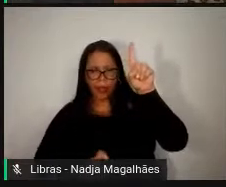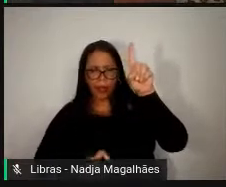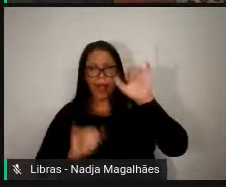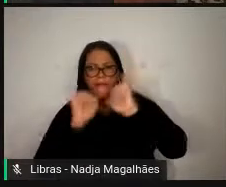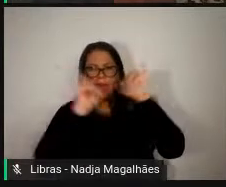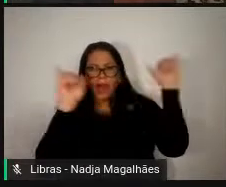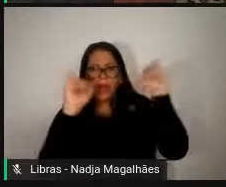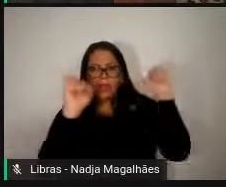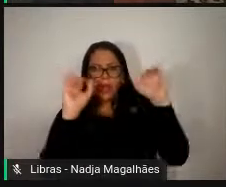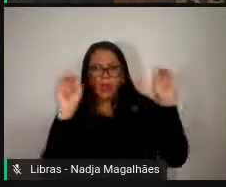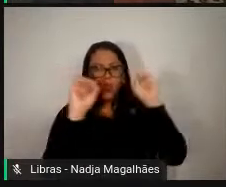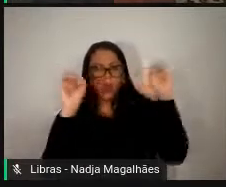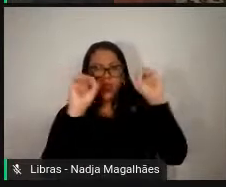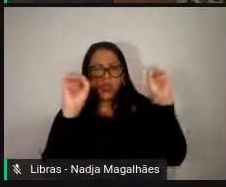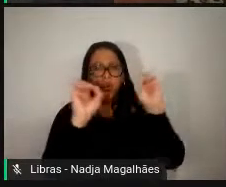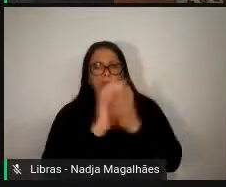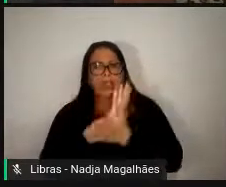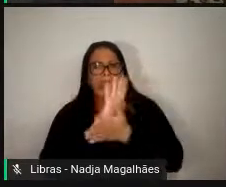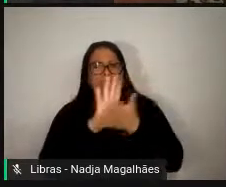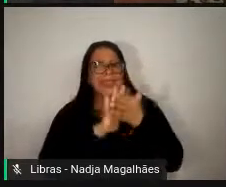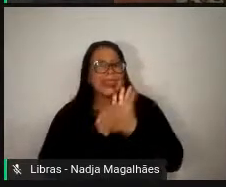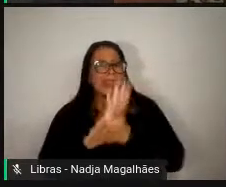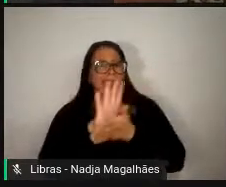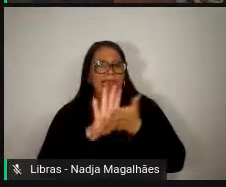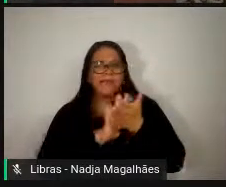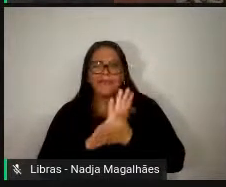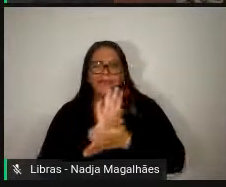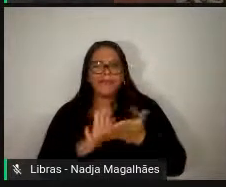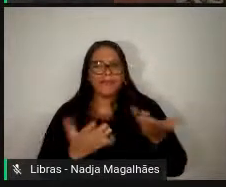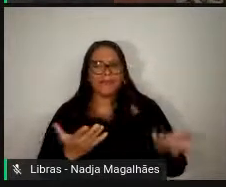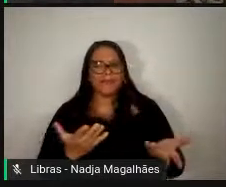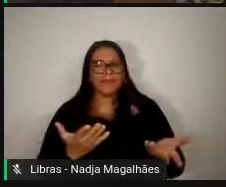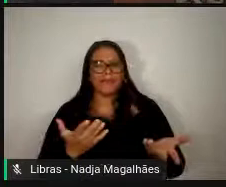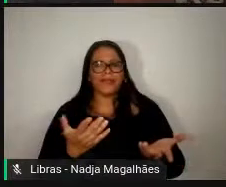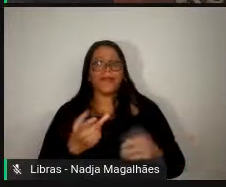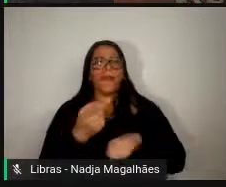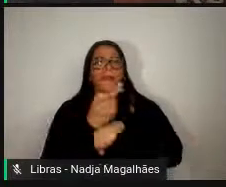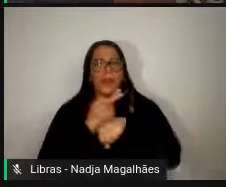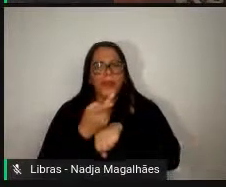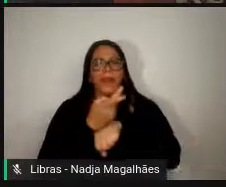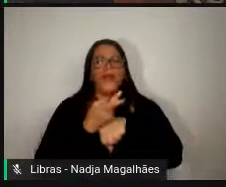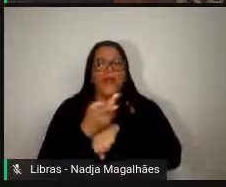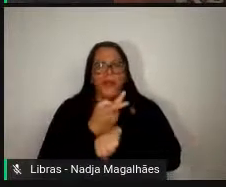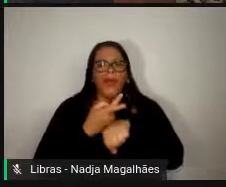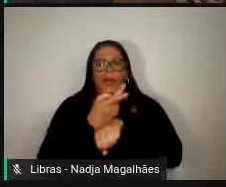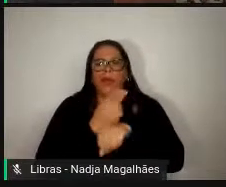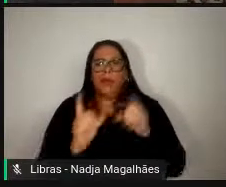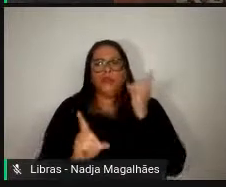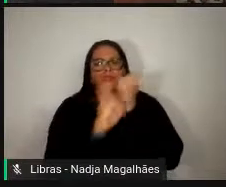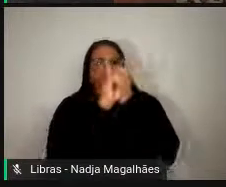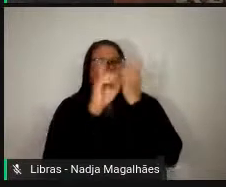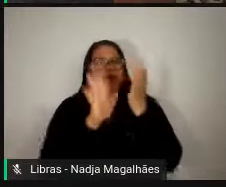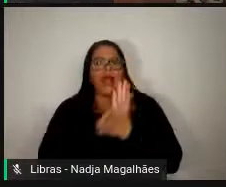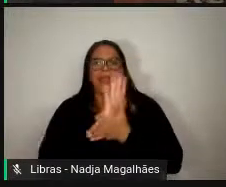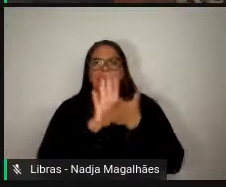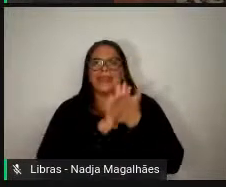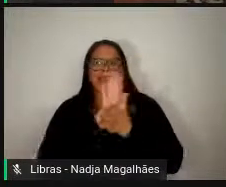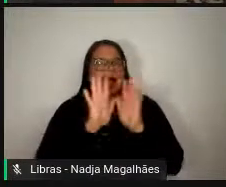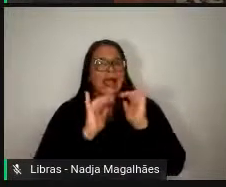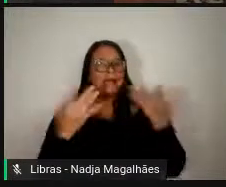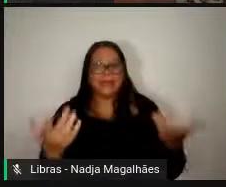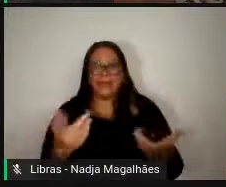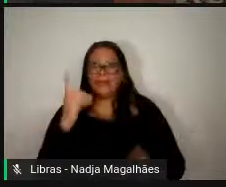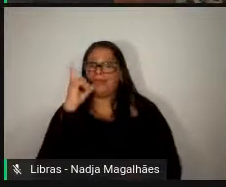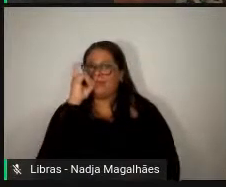no site. Ele tá aí. A informação tá aí. Mas você procura e não acha. Então, assim,